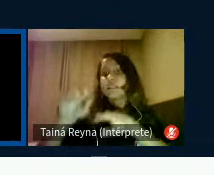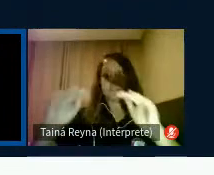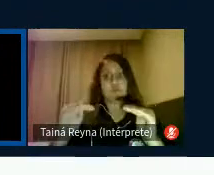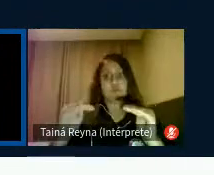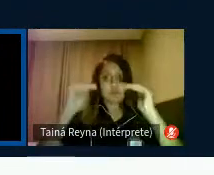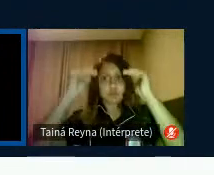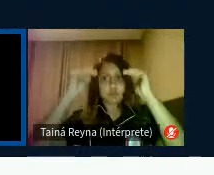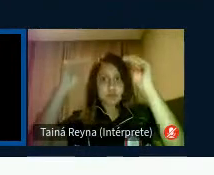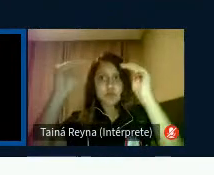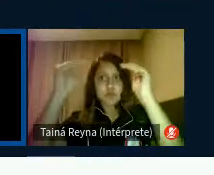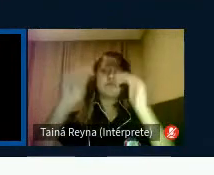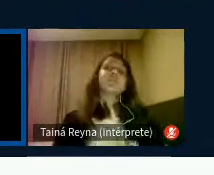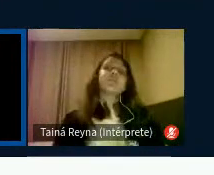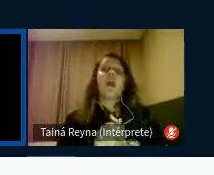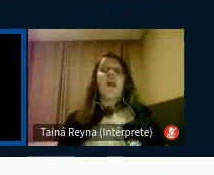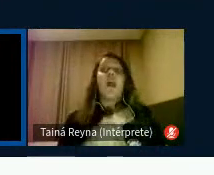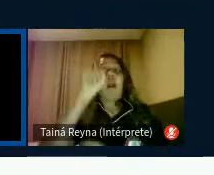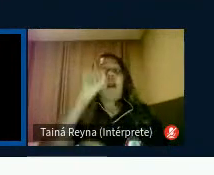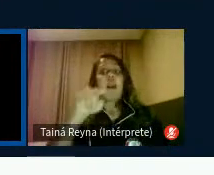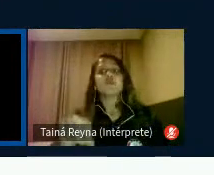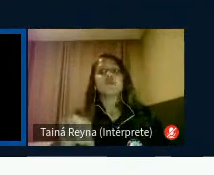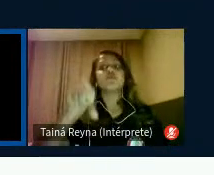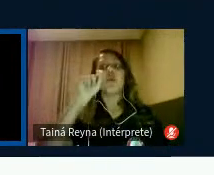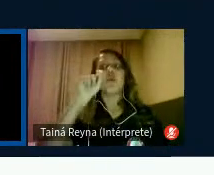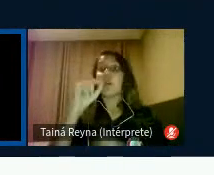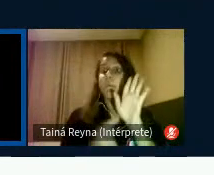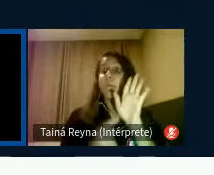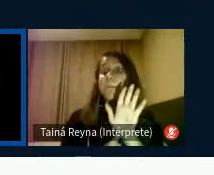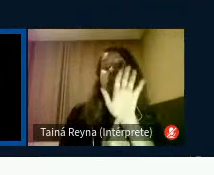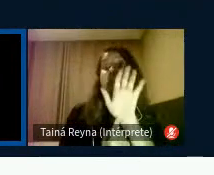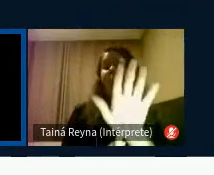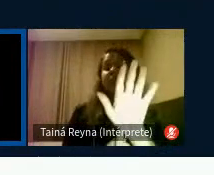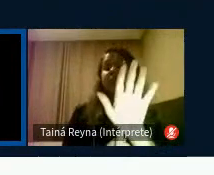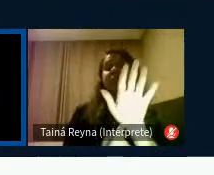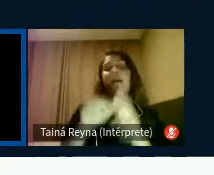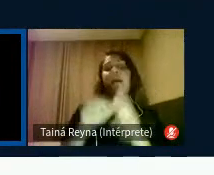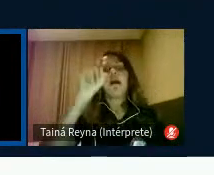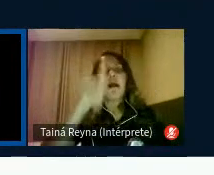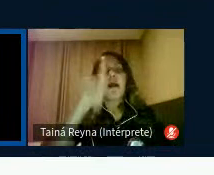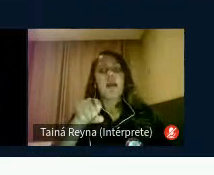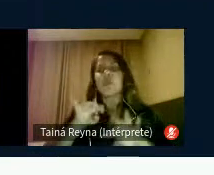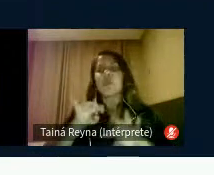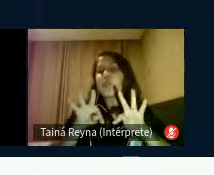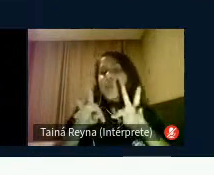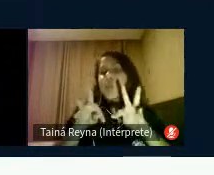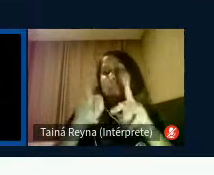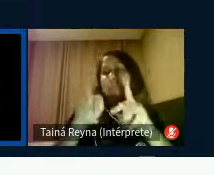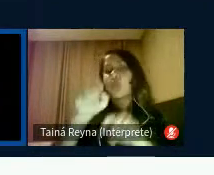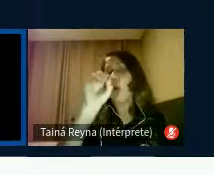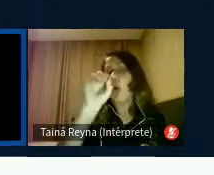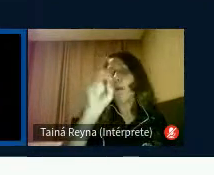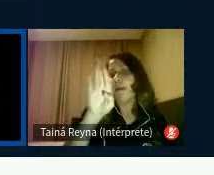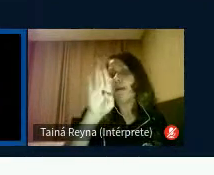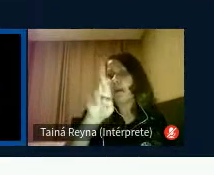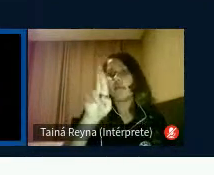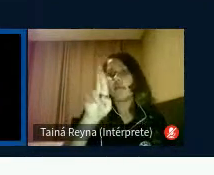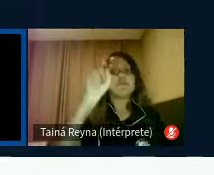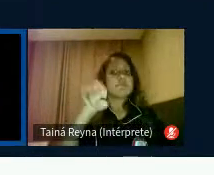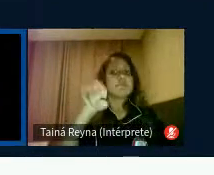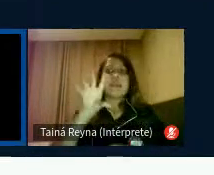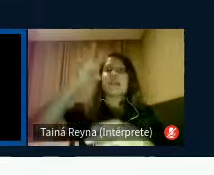vocês que a gente aborda termos gerais, né? A OBR aborda termos gerais na prova. Esse aqui é um assunto básico